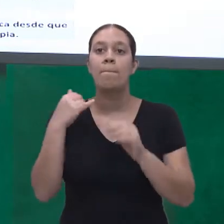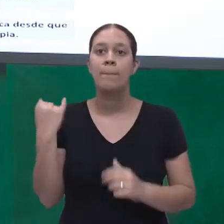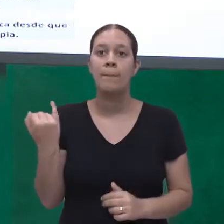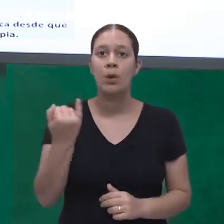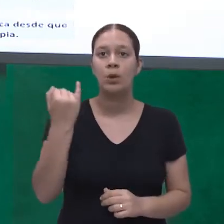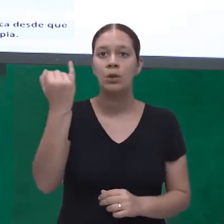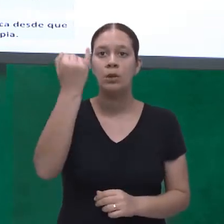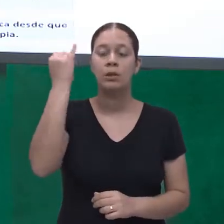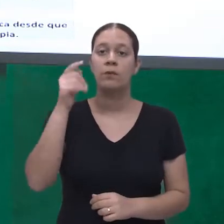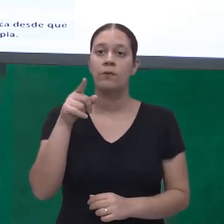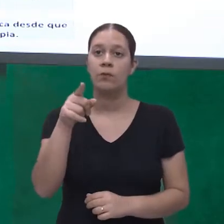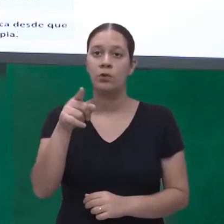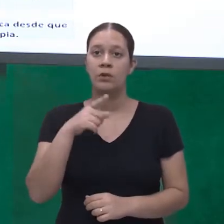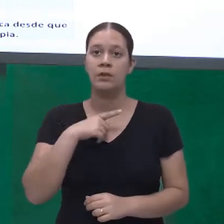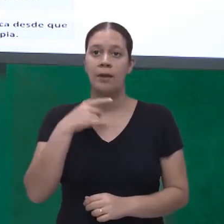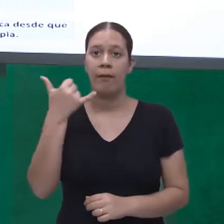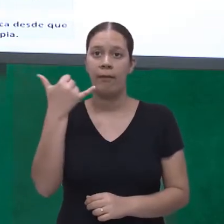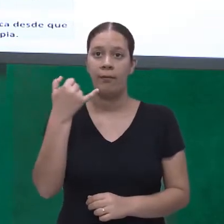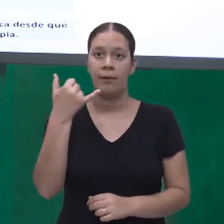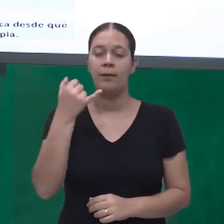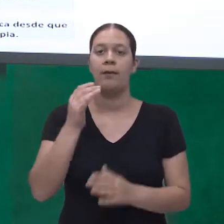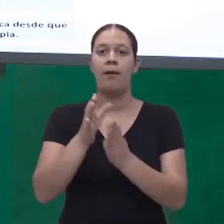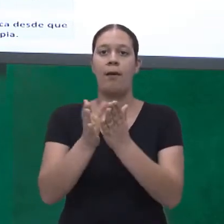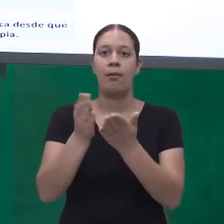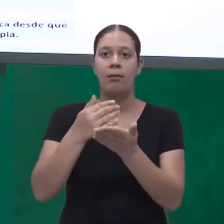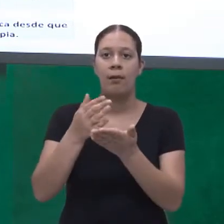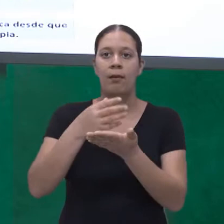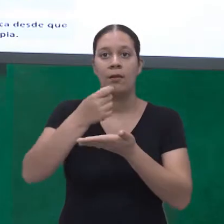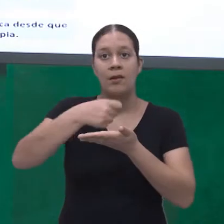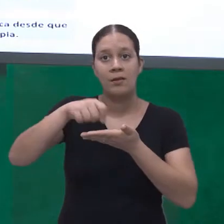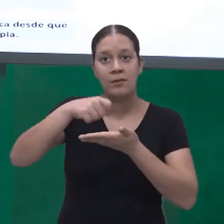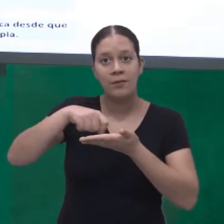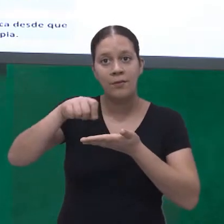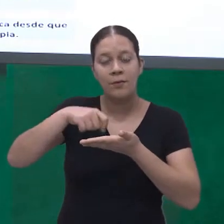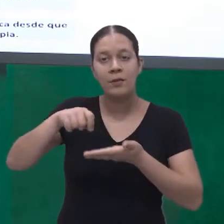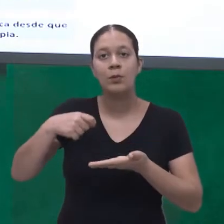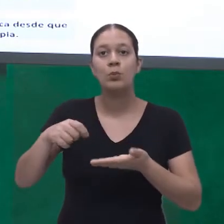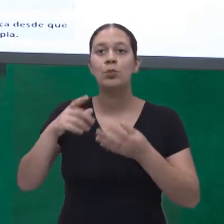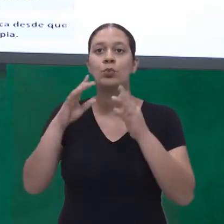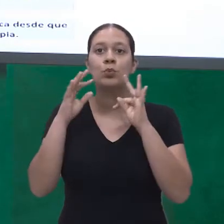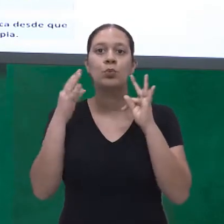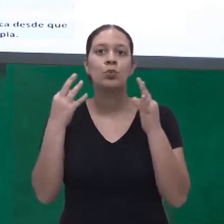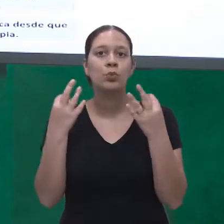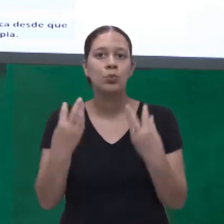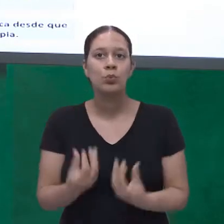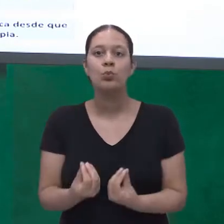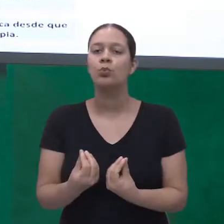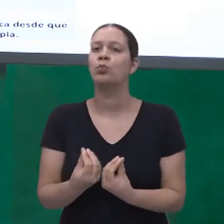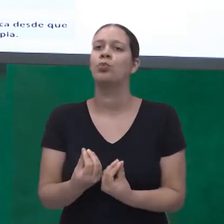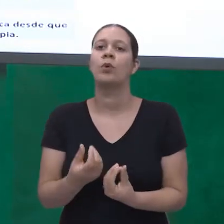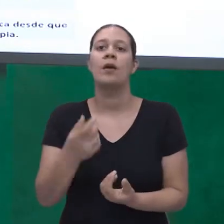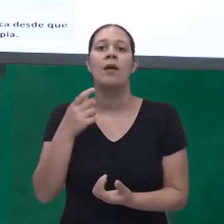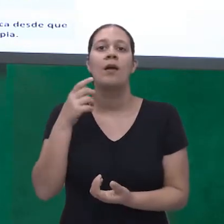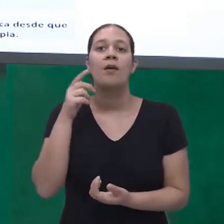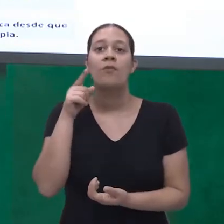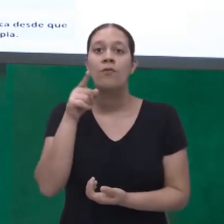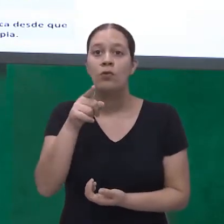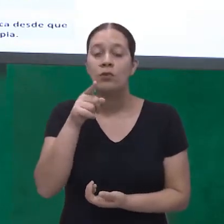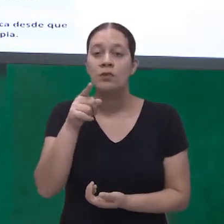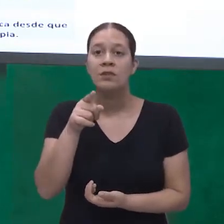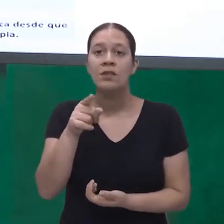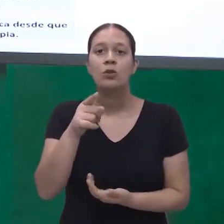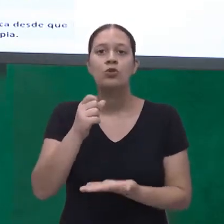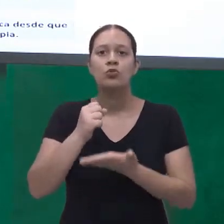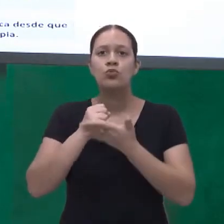seu caderno, com sua caneta, anotando tudo da aula. Isso vai fazer com que você